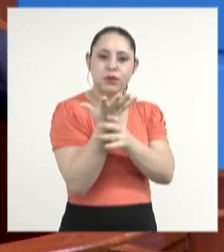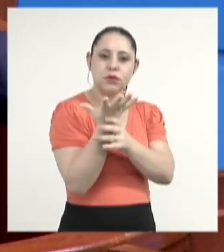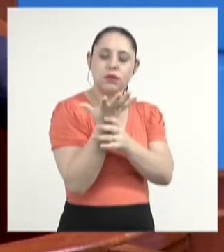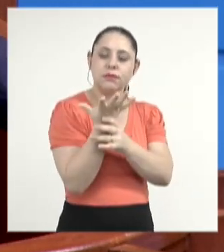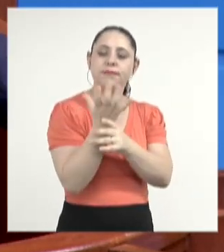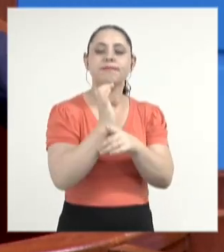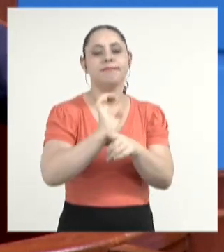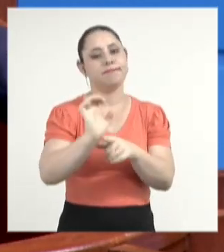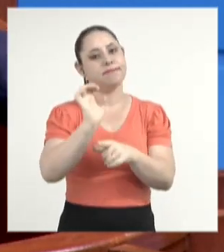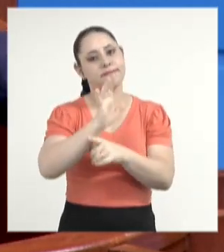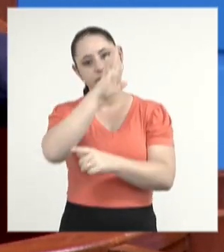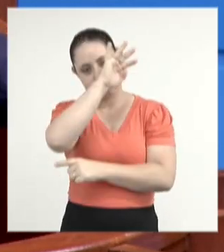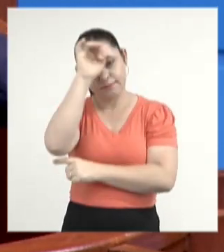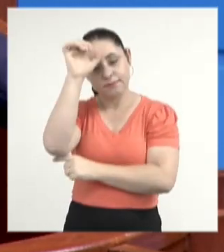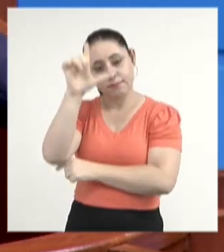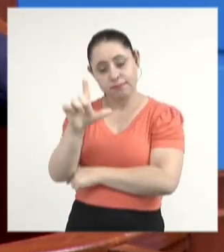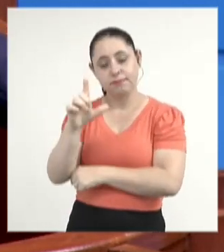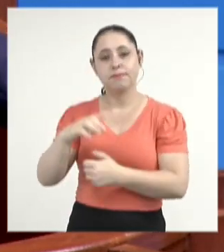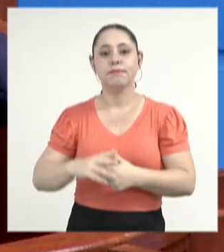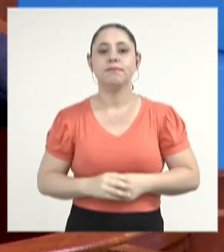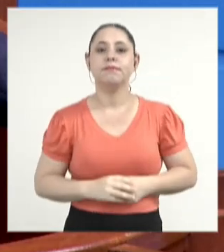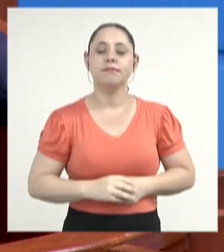do Estado de Mato Grosso do Sul,